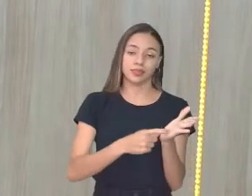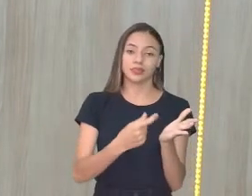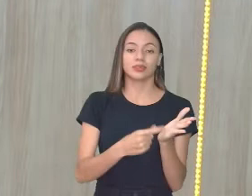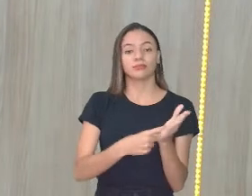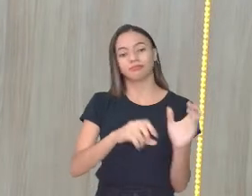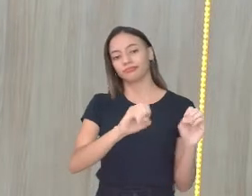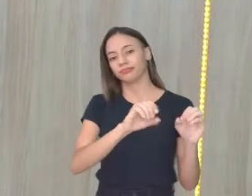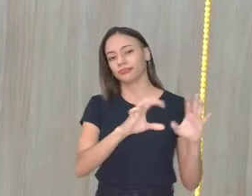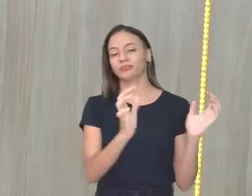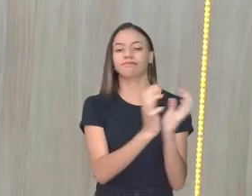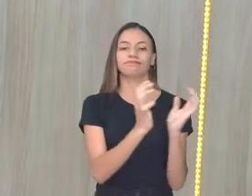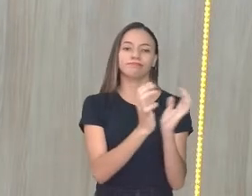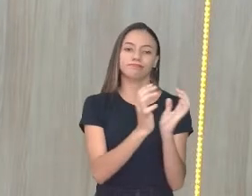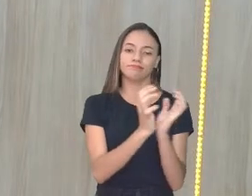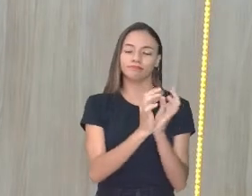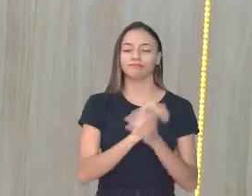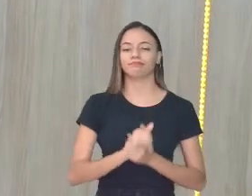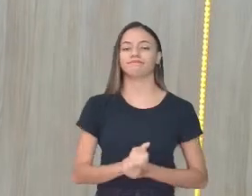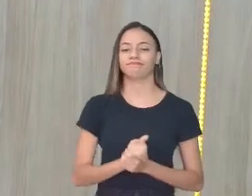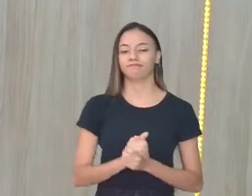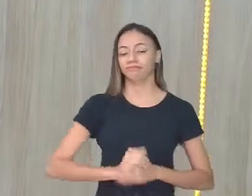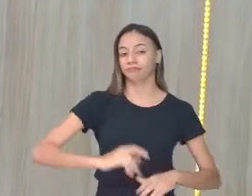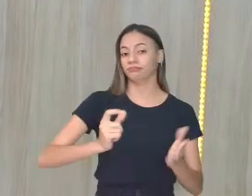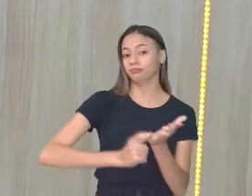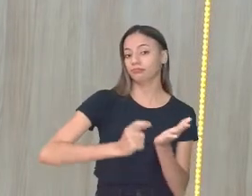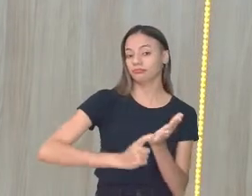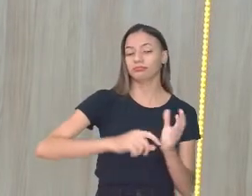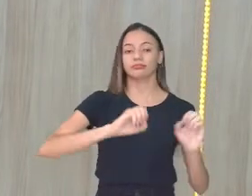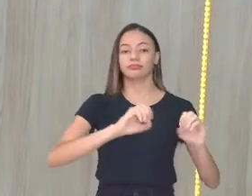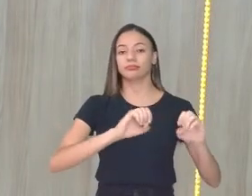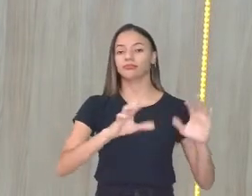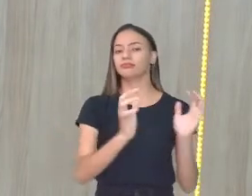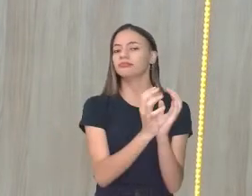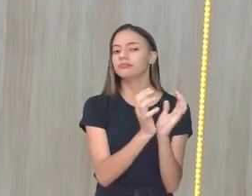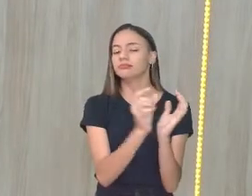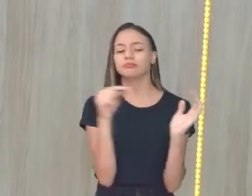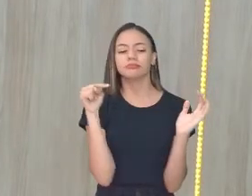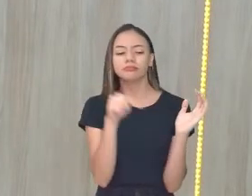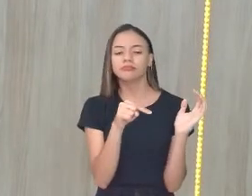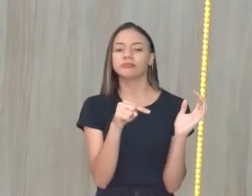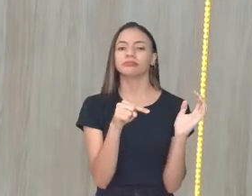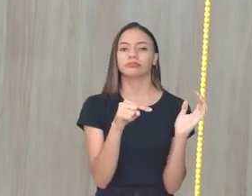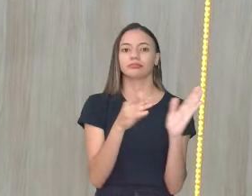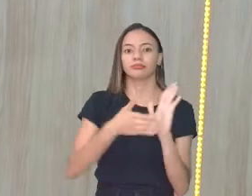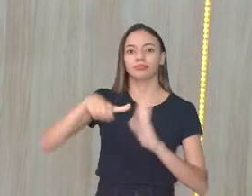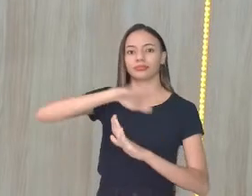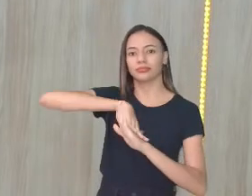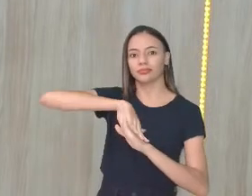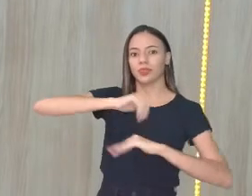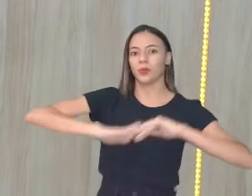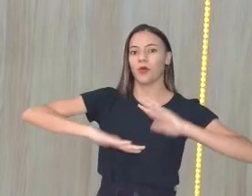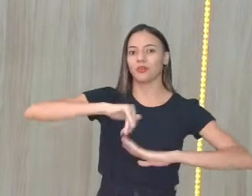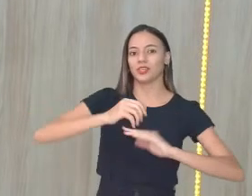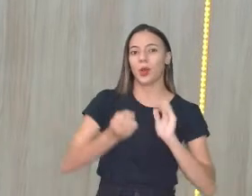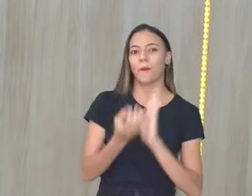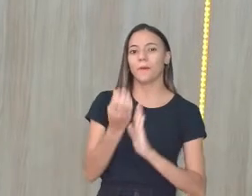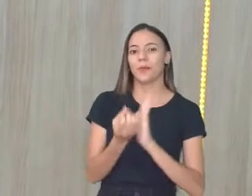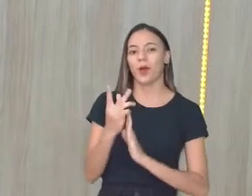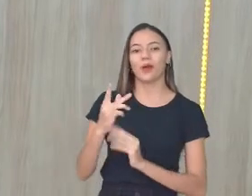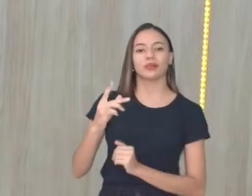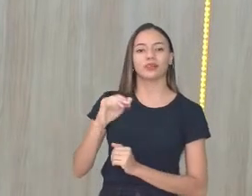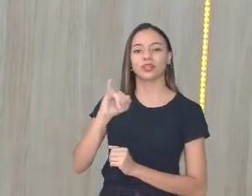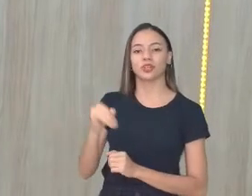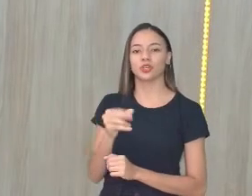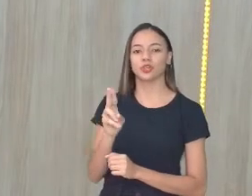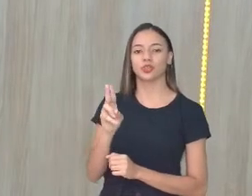do Educa Recife. O aplicativo do Educa Recife que o nosso produtor Juninho, meu xará, ó, já